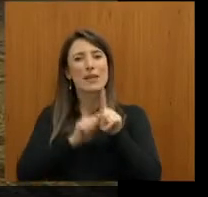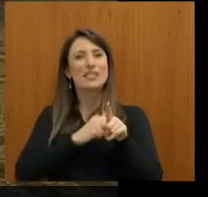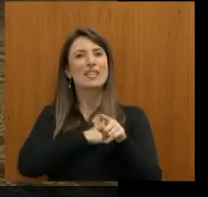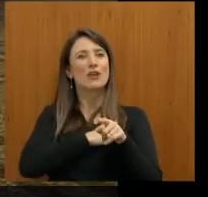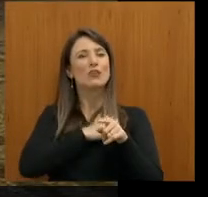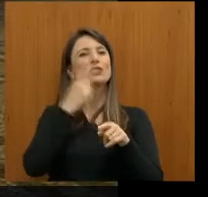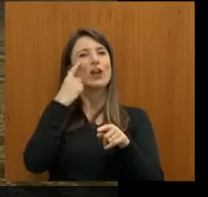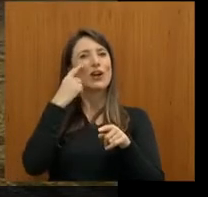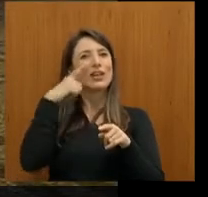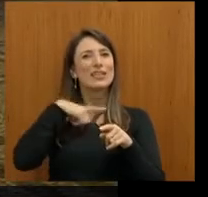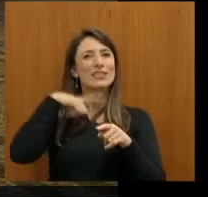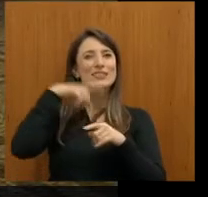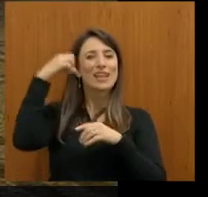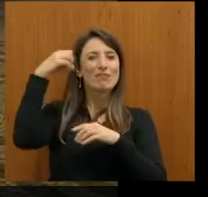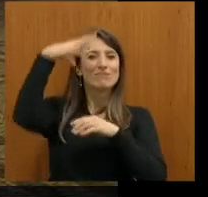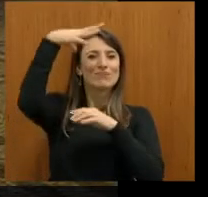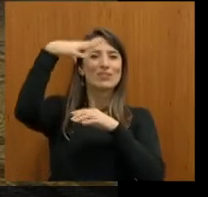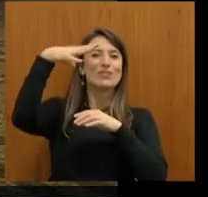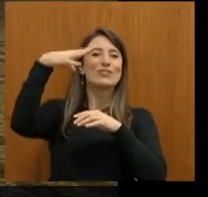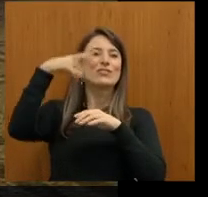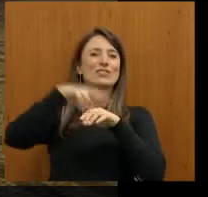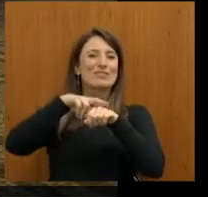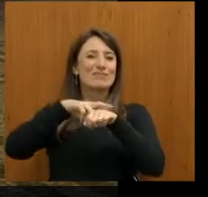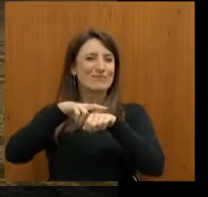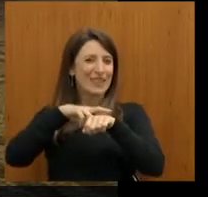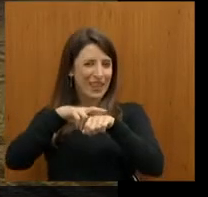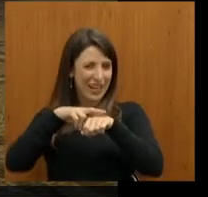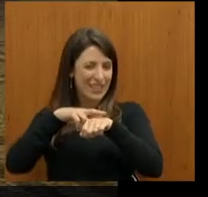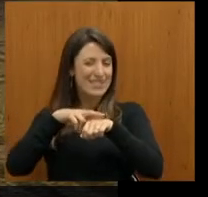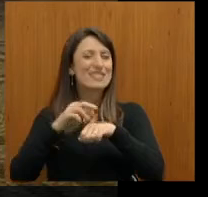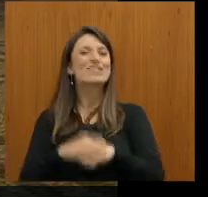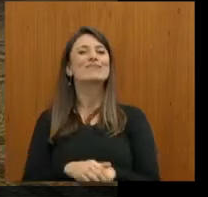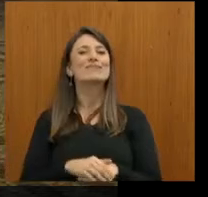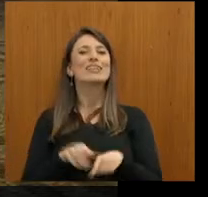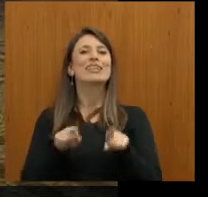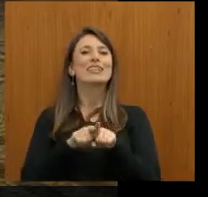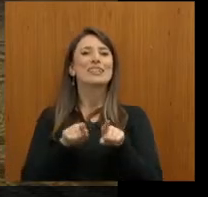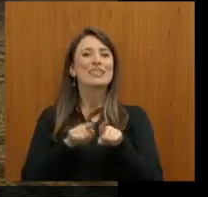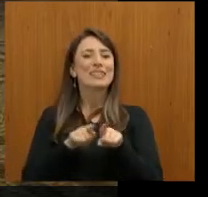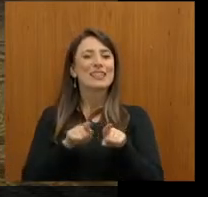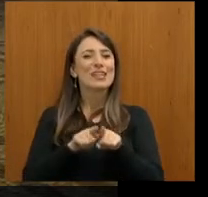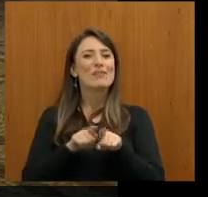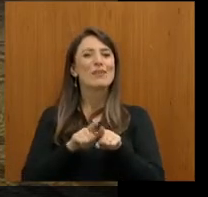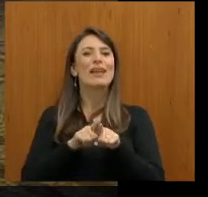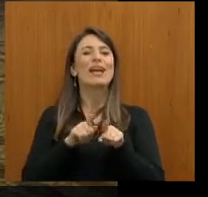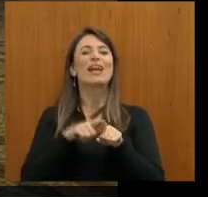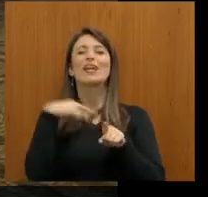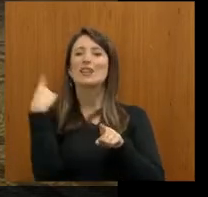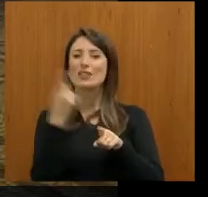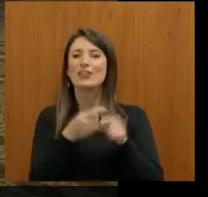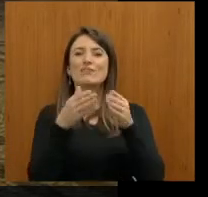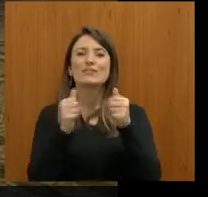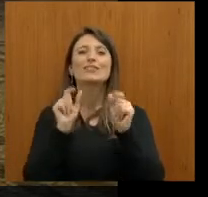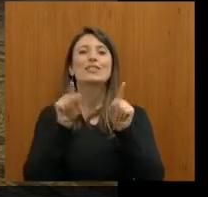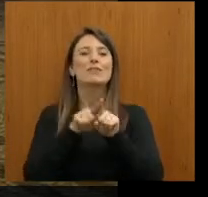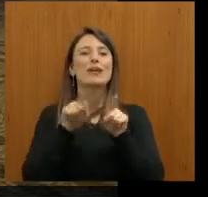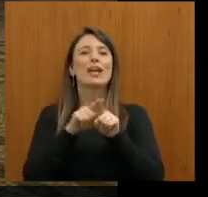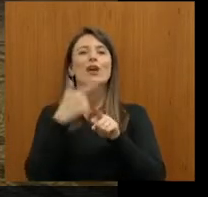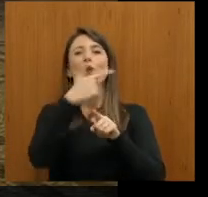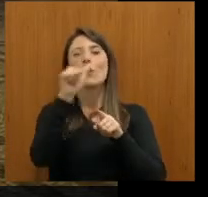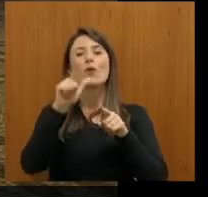lilás e nosso projeto também sugere que os prédios públicos possam ser iluminados com a cor lilás